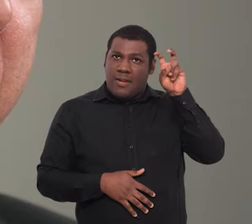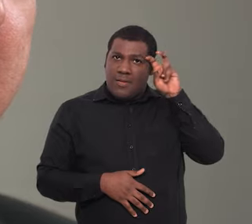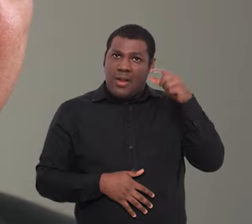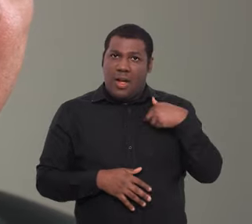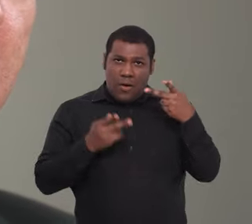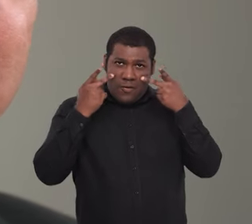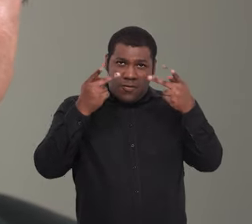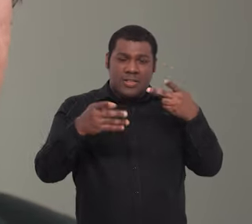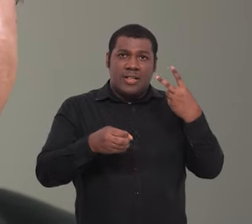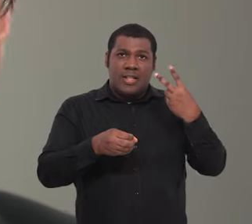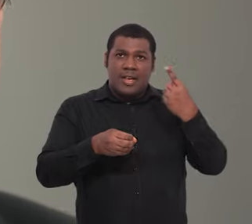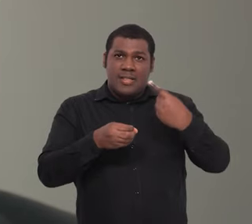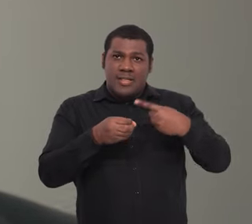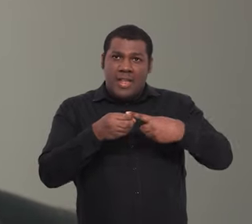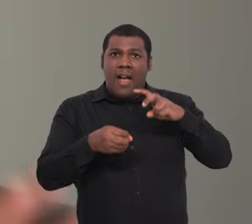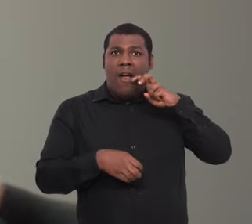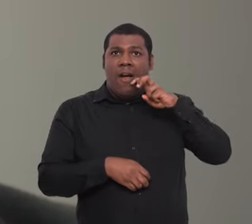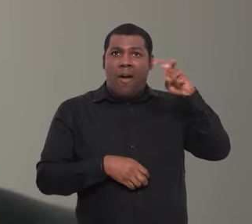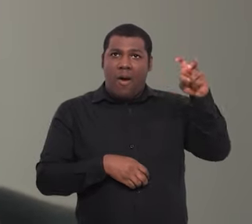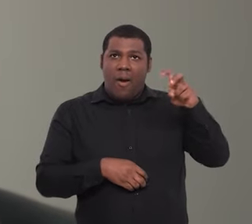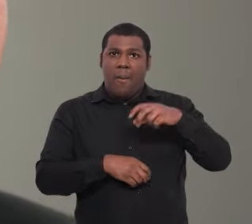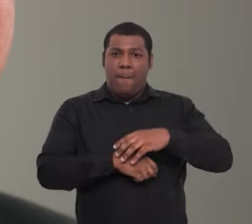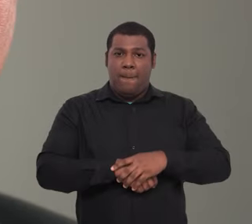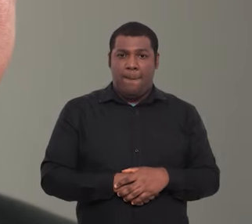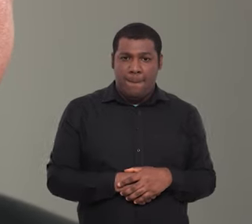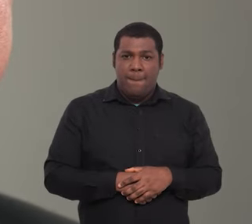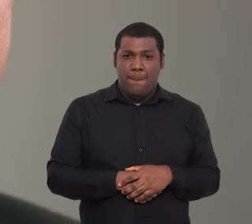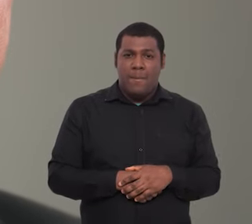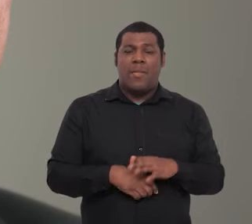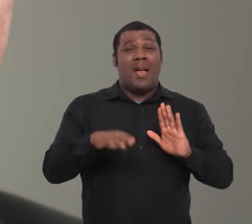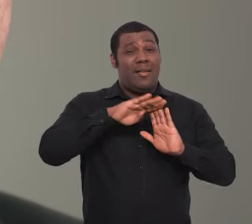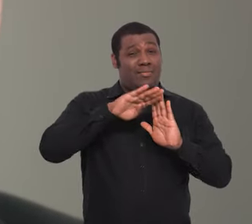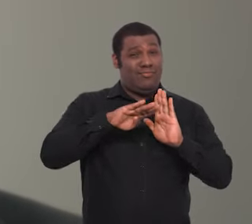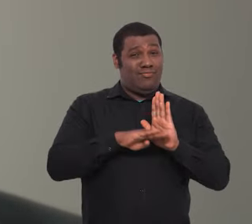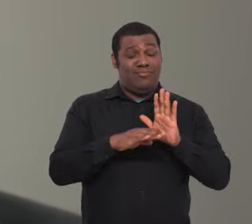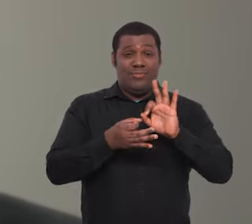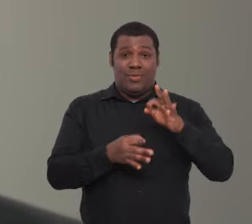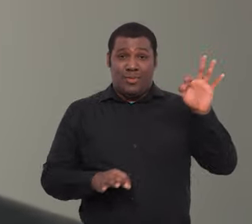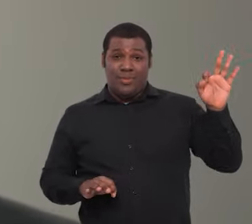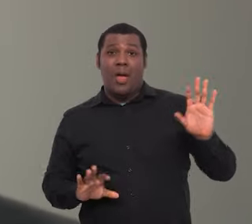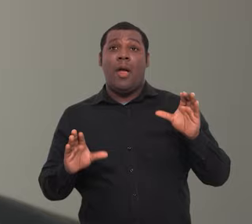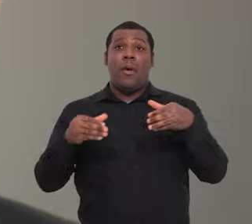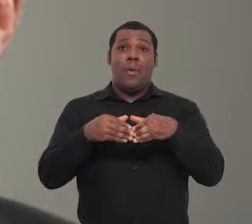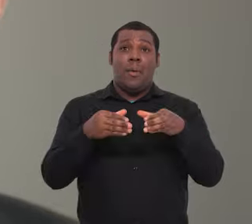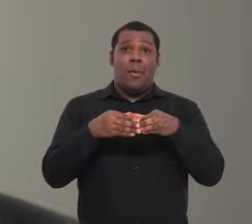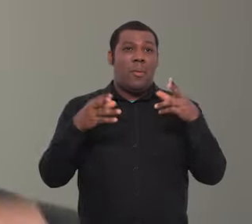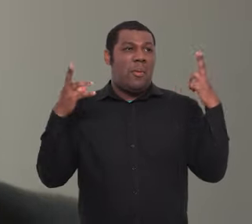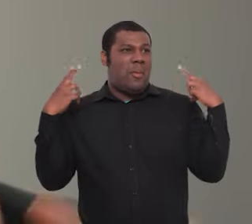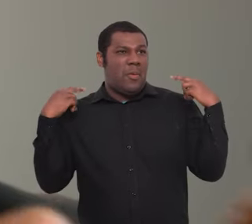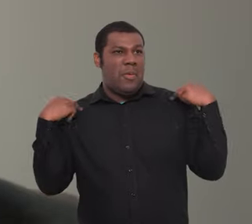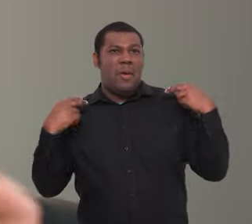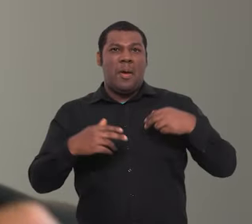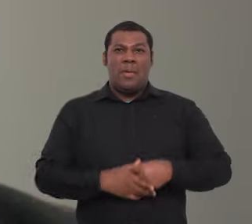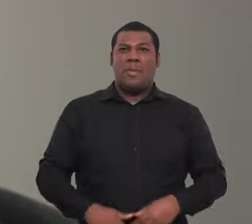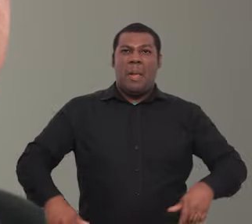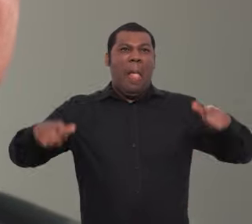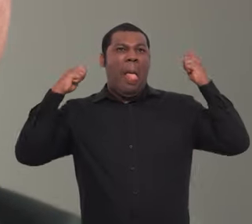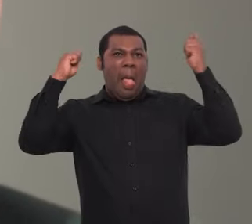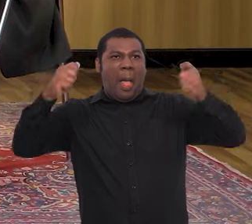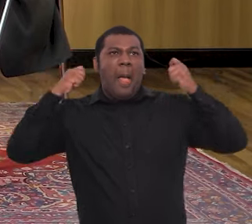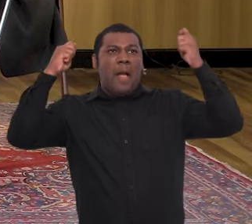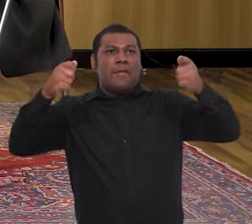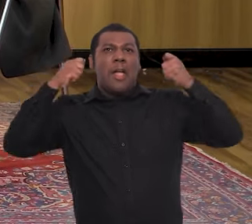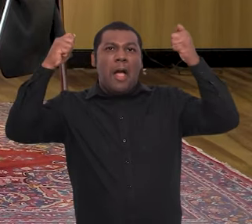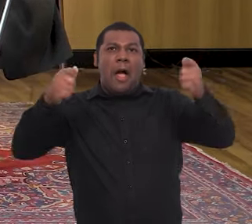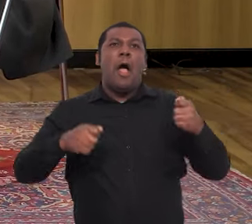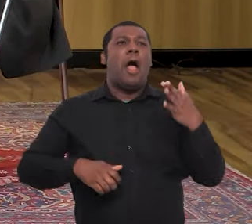Sorocaba numa agenda extensa terminava numa plenária à noite aí um grupo de motorista for para lá com umas panelas panelaço não sei o que tal